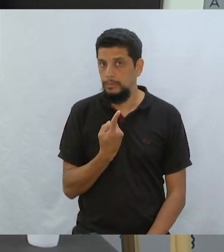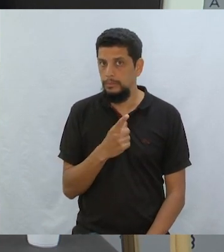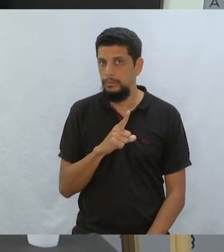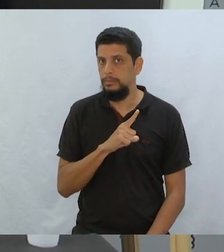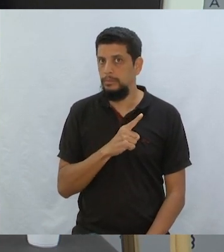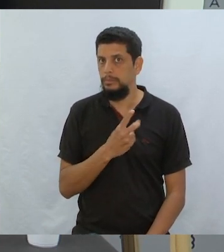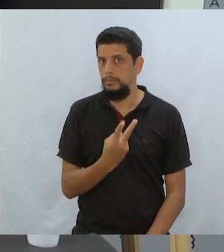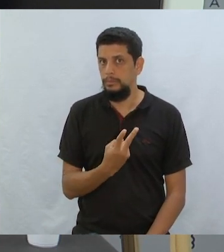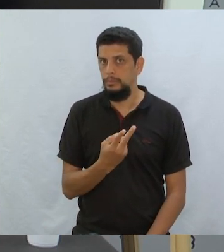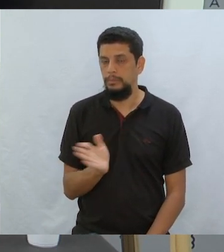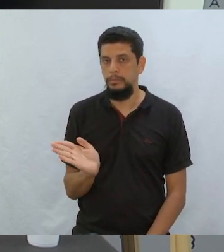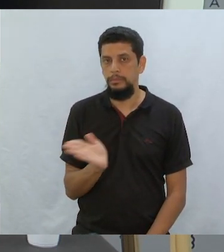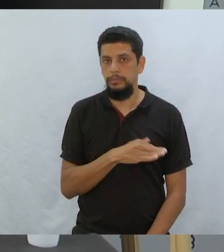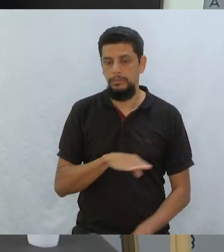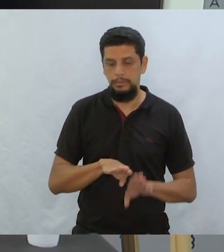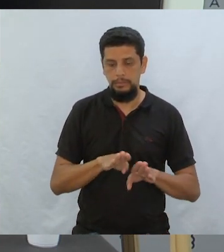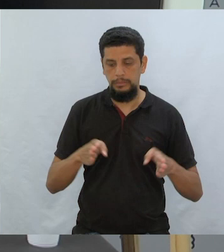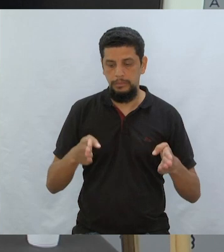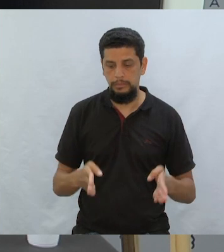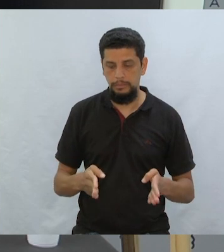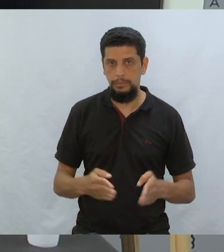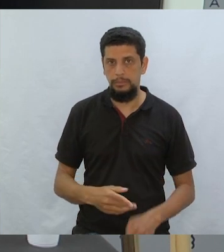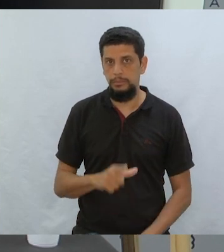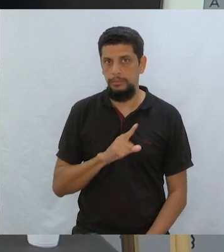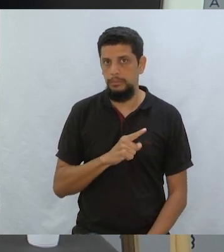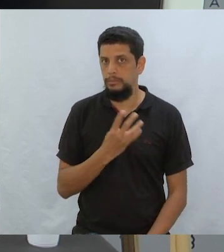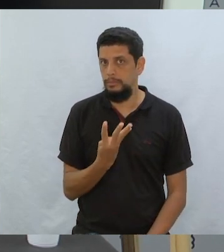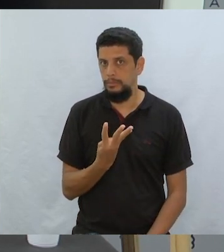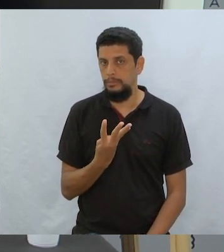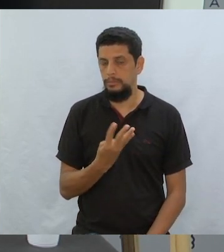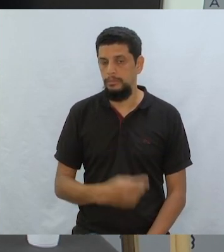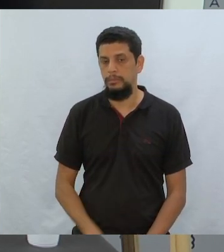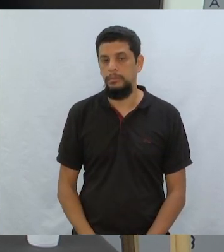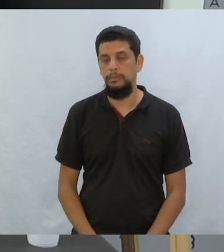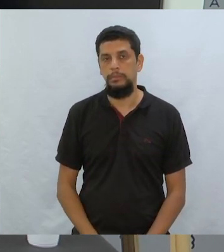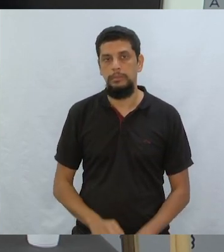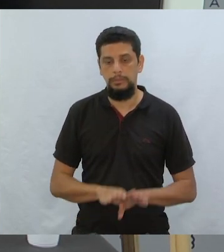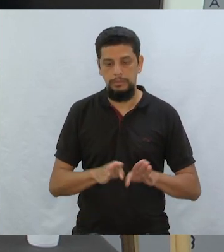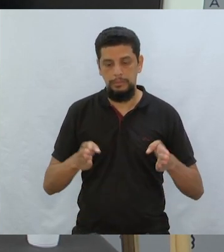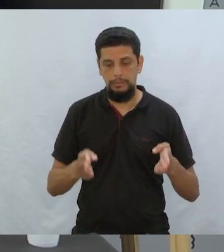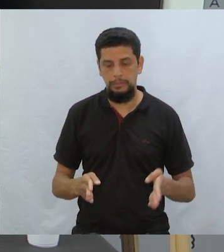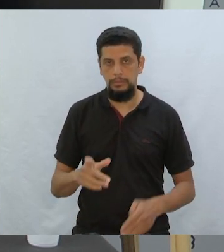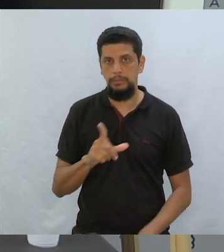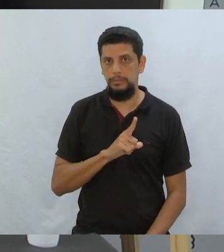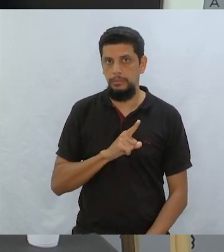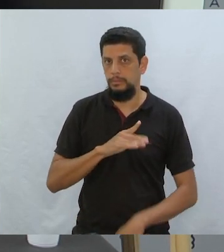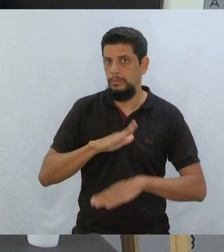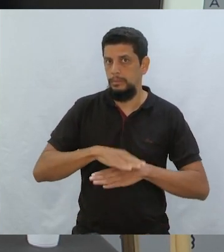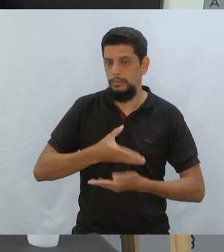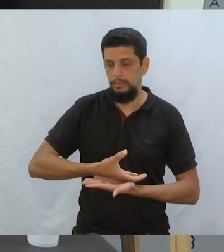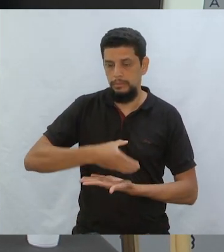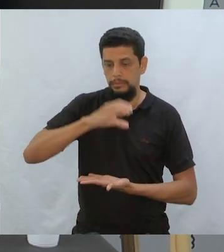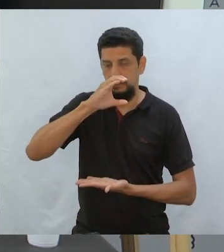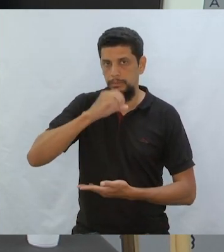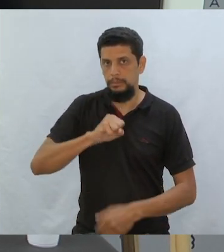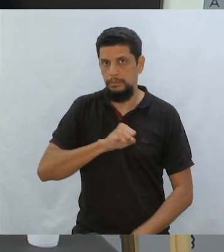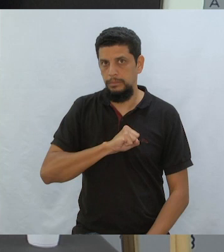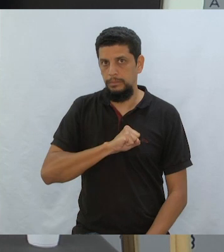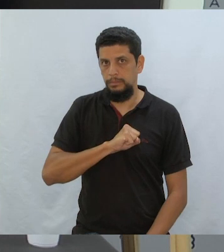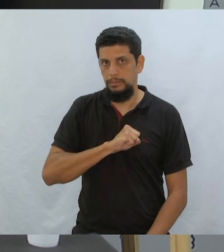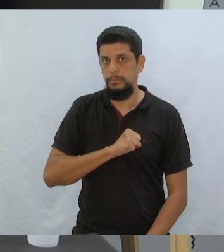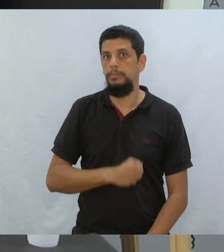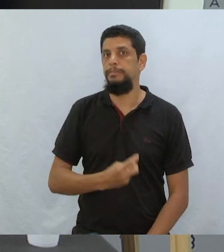mesa número 2, 4. 4 é maior que 2. Então, a mesa que tem mais copos é a mesa